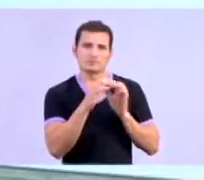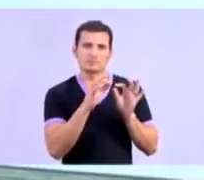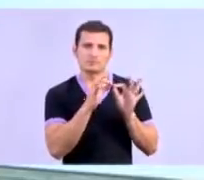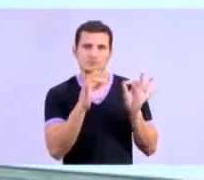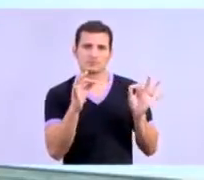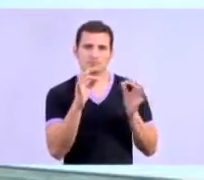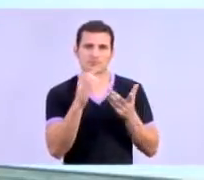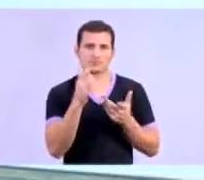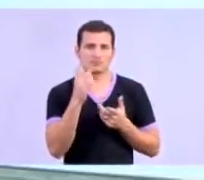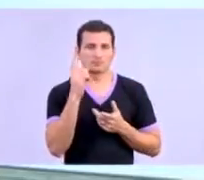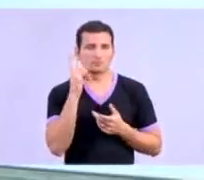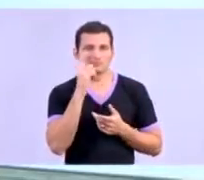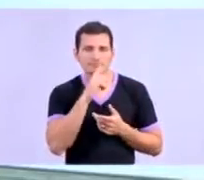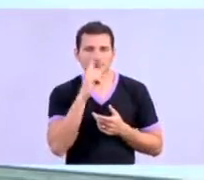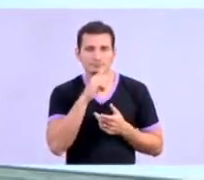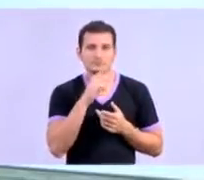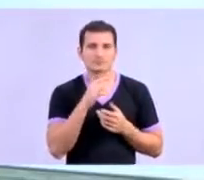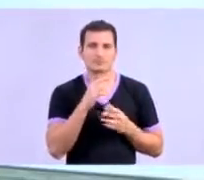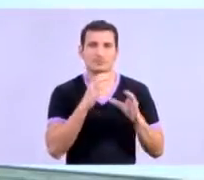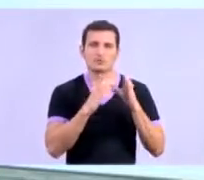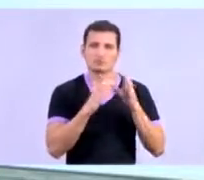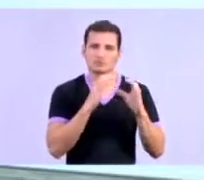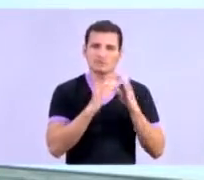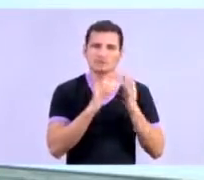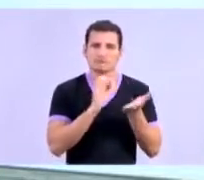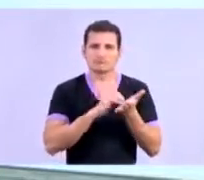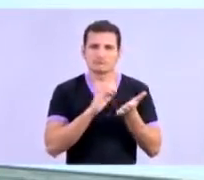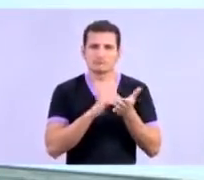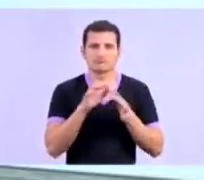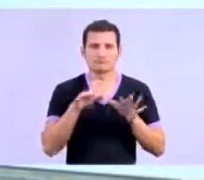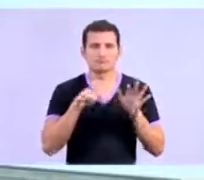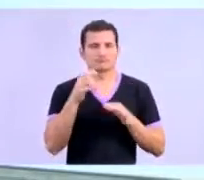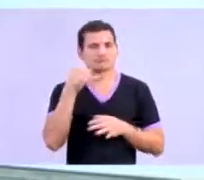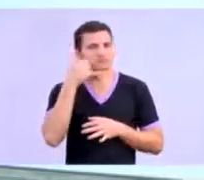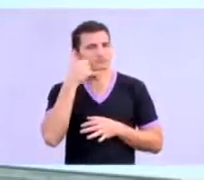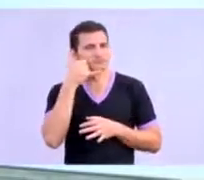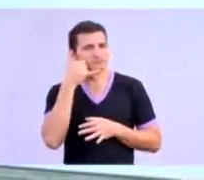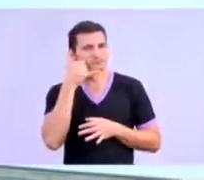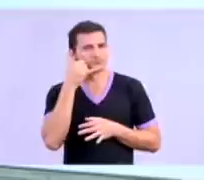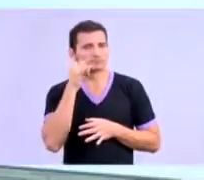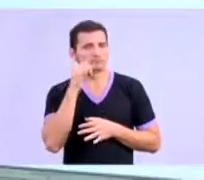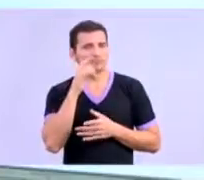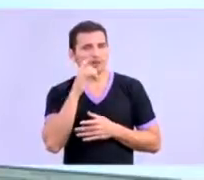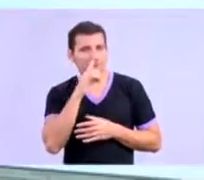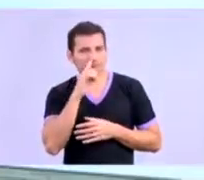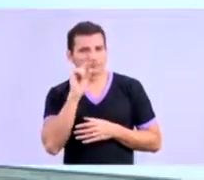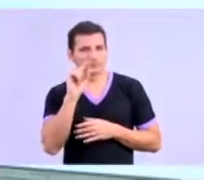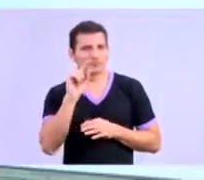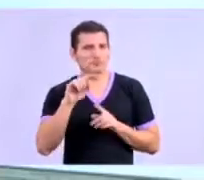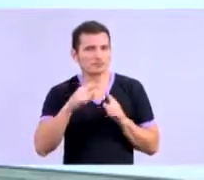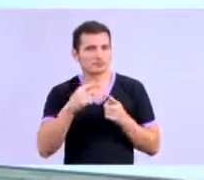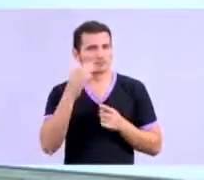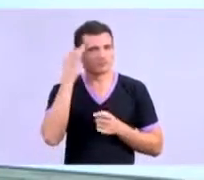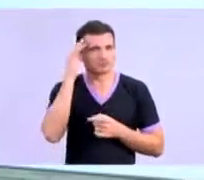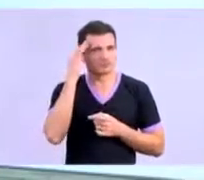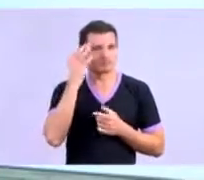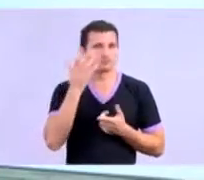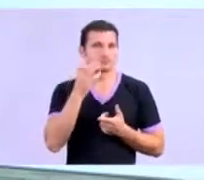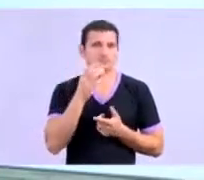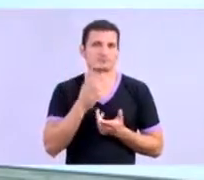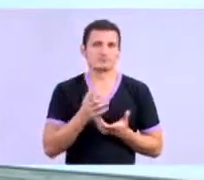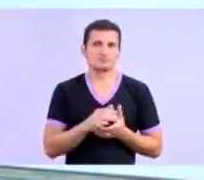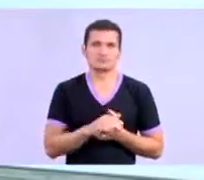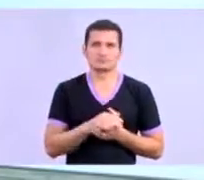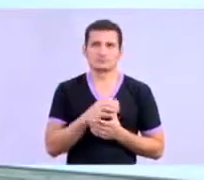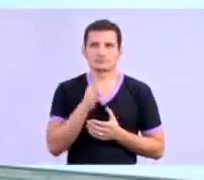comunicação foi incompleta, correto? Às vezes vocês estão no telefone e falha um pouquinho, mas você compreende a mensagem. Agora imagina se houvesse a